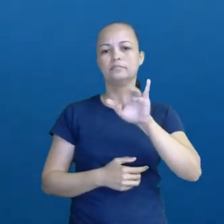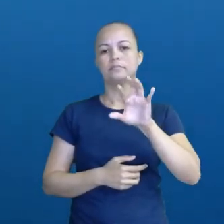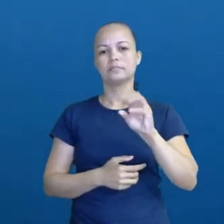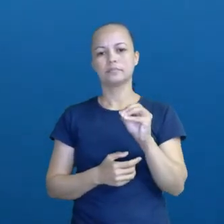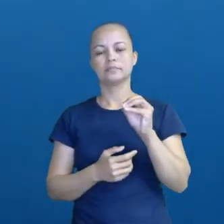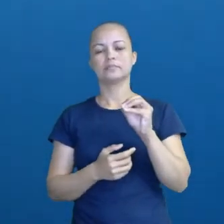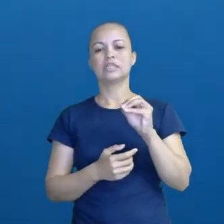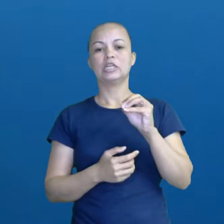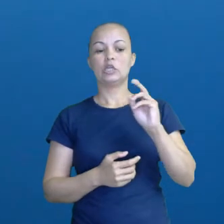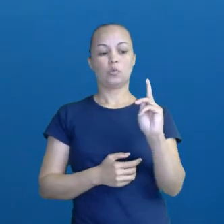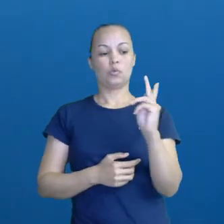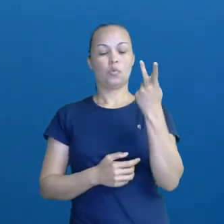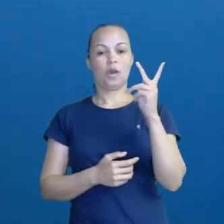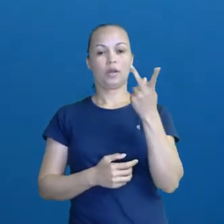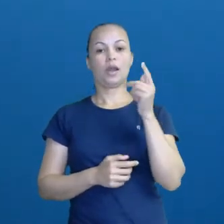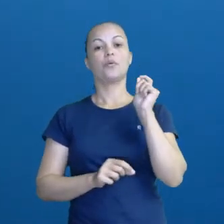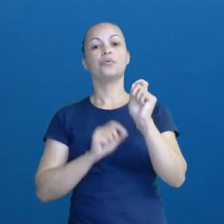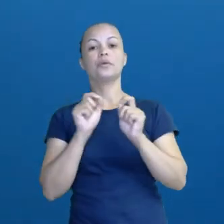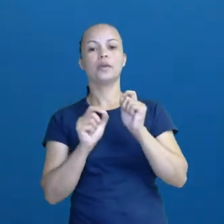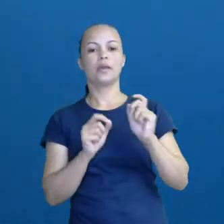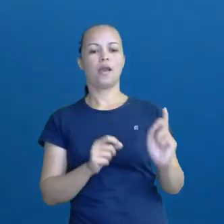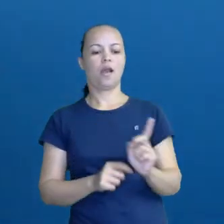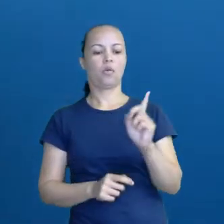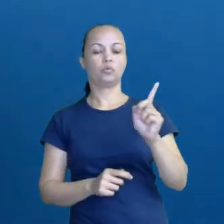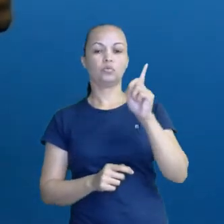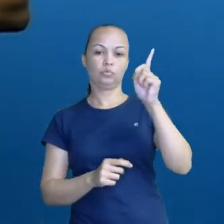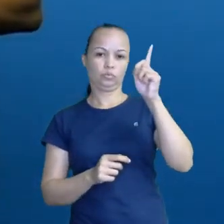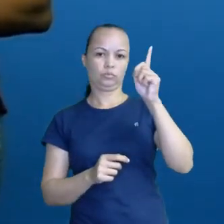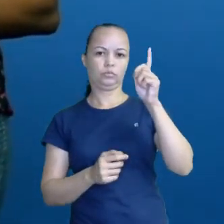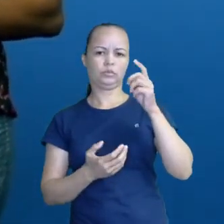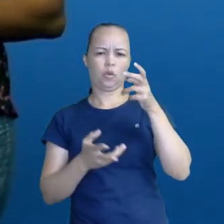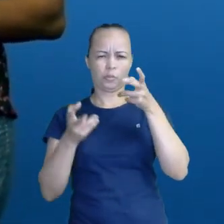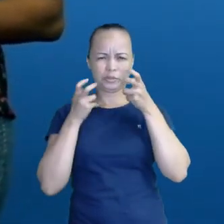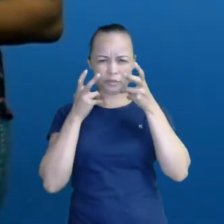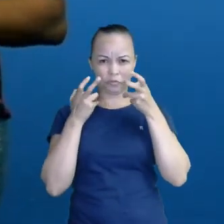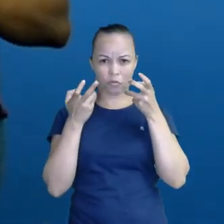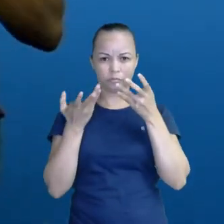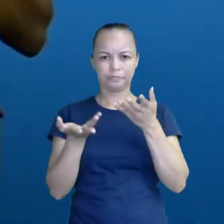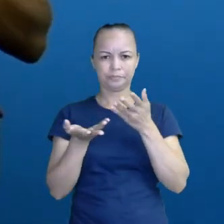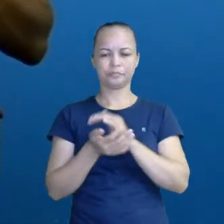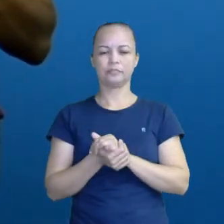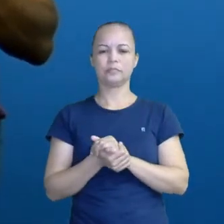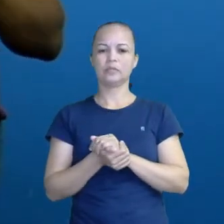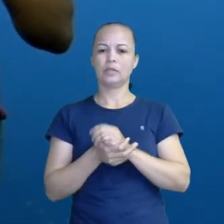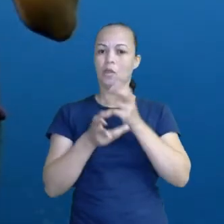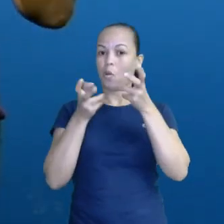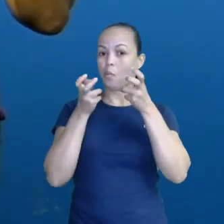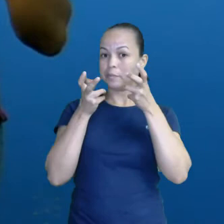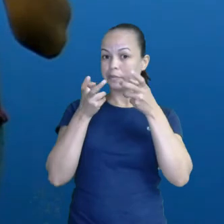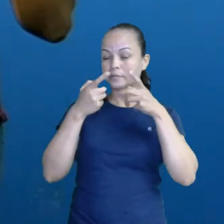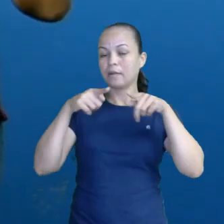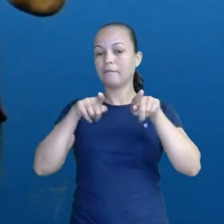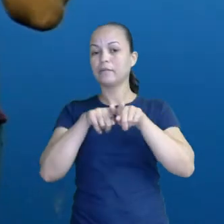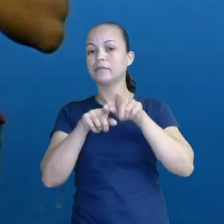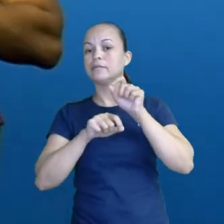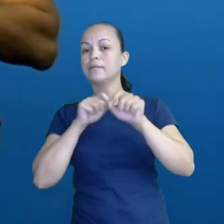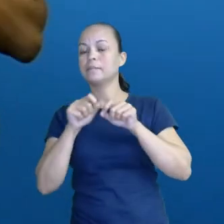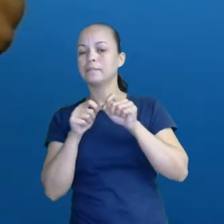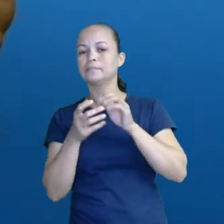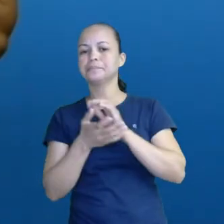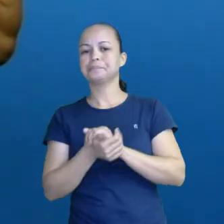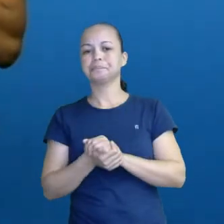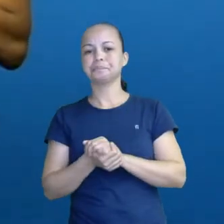h altura se você observou direitinho veja que